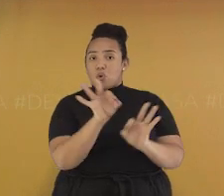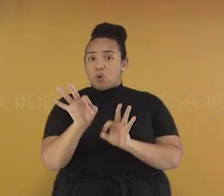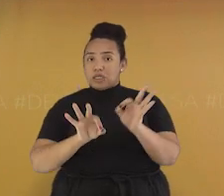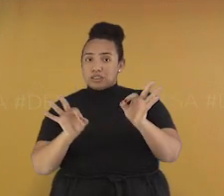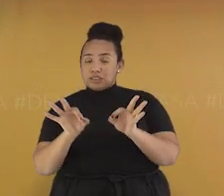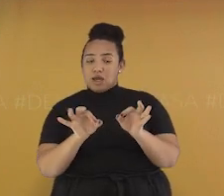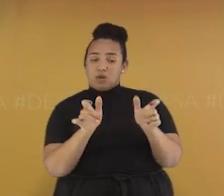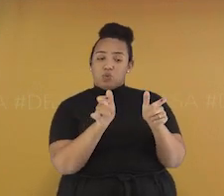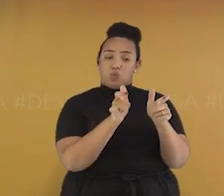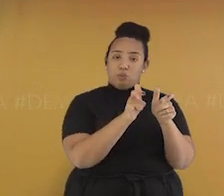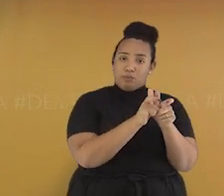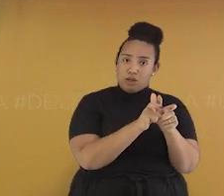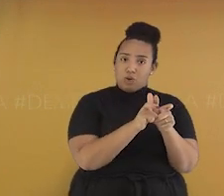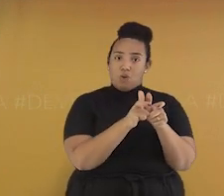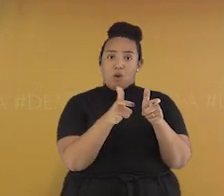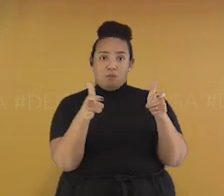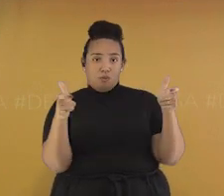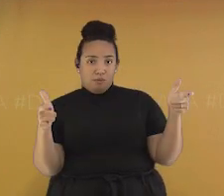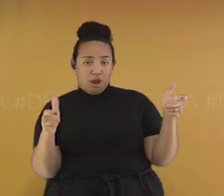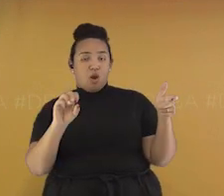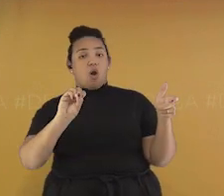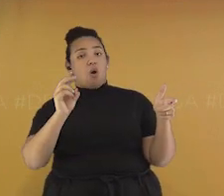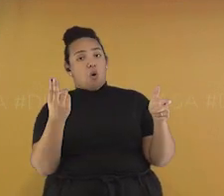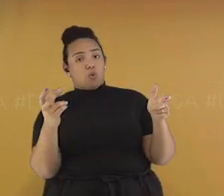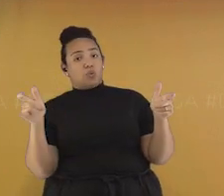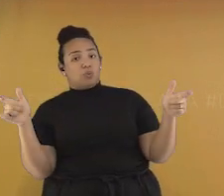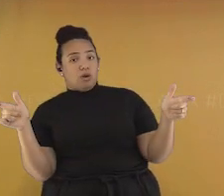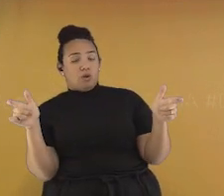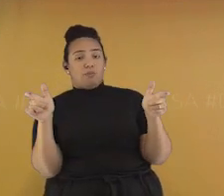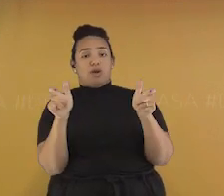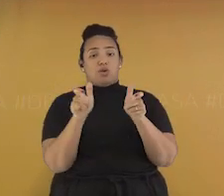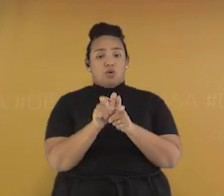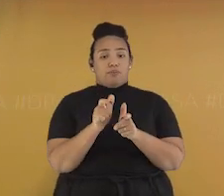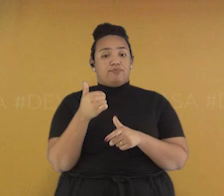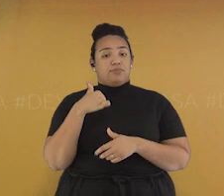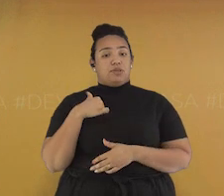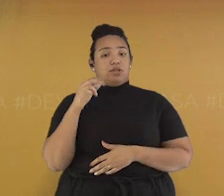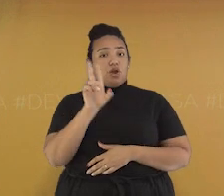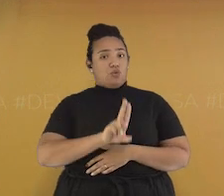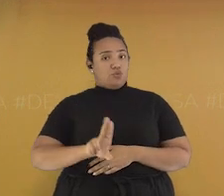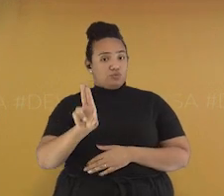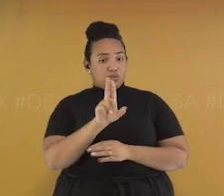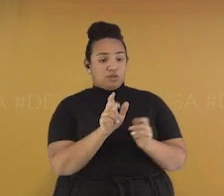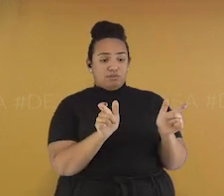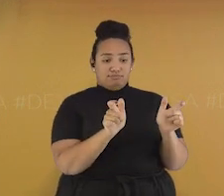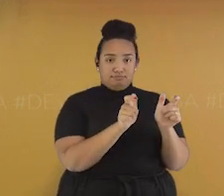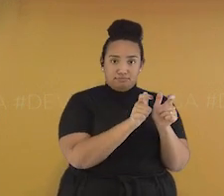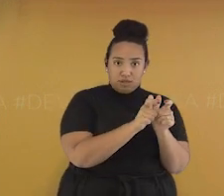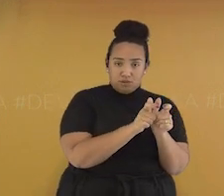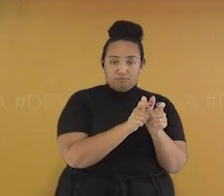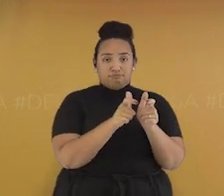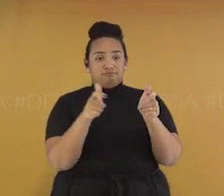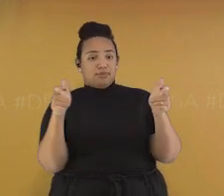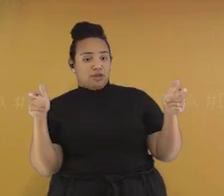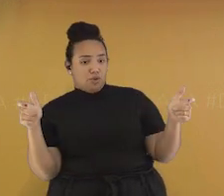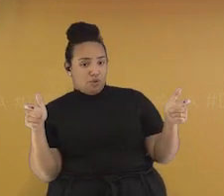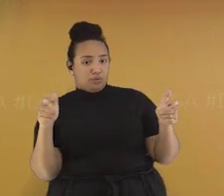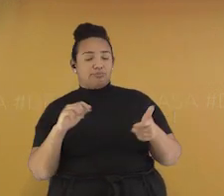forma crescente ou decrescente. Eu vou organizar as idades em ordem